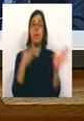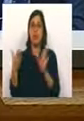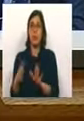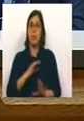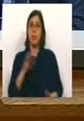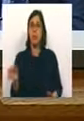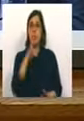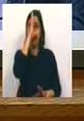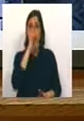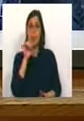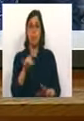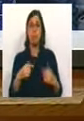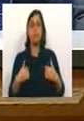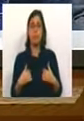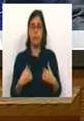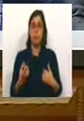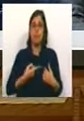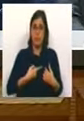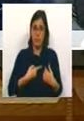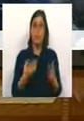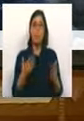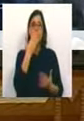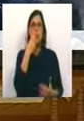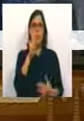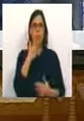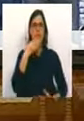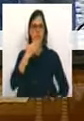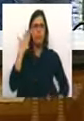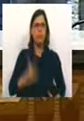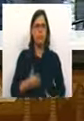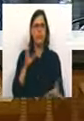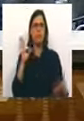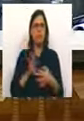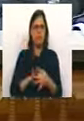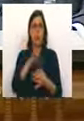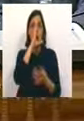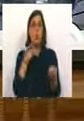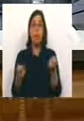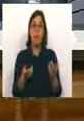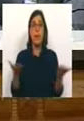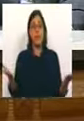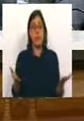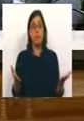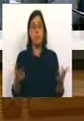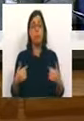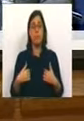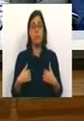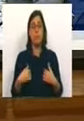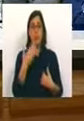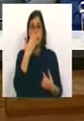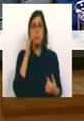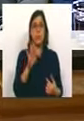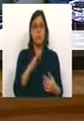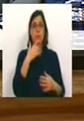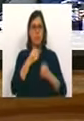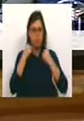Sr. Primeiro-Ministro, nós temos que ter e teremos uma atitude de firmeza relativamente à governação. E teremos esta atitude